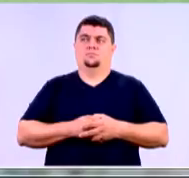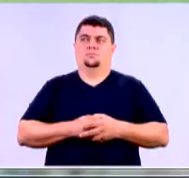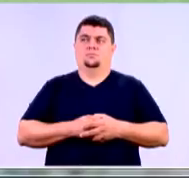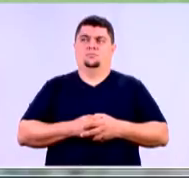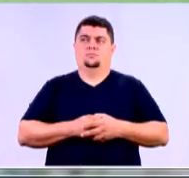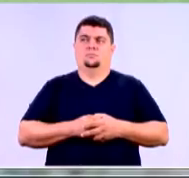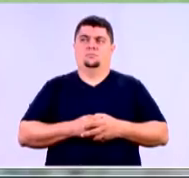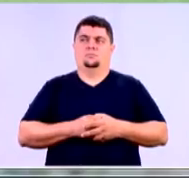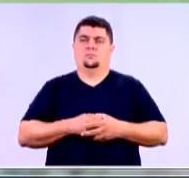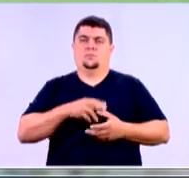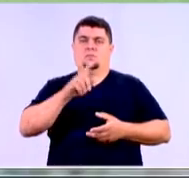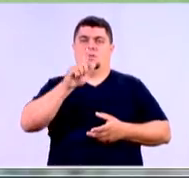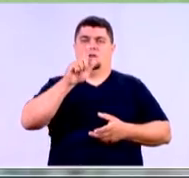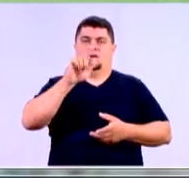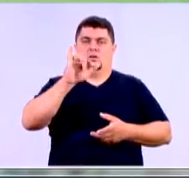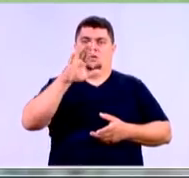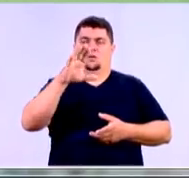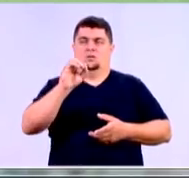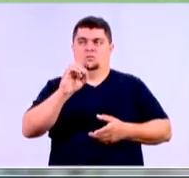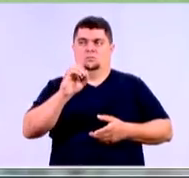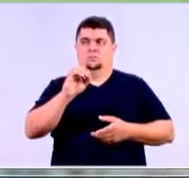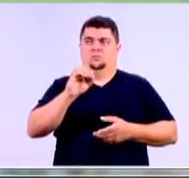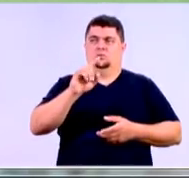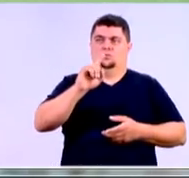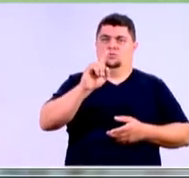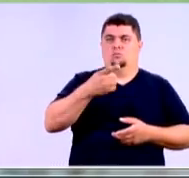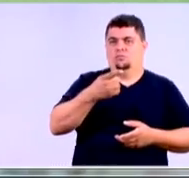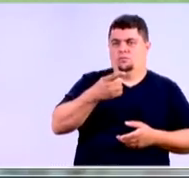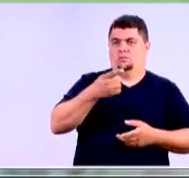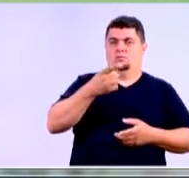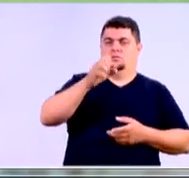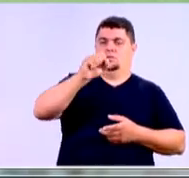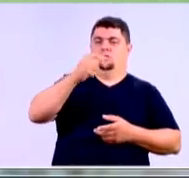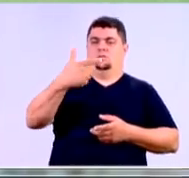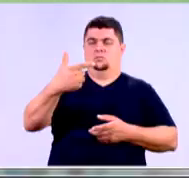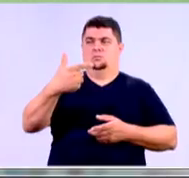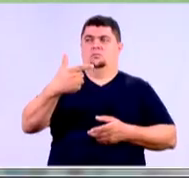o giro do ativo Isso, que ele fica 1,82